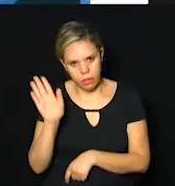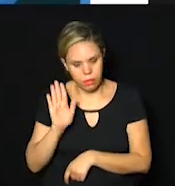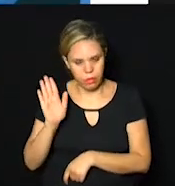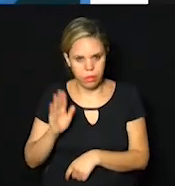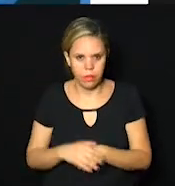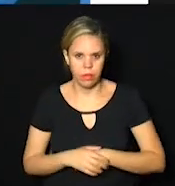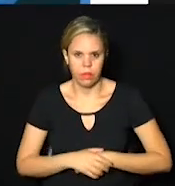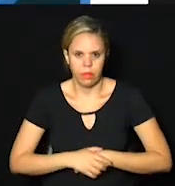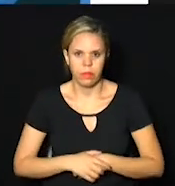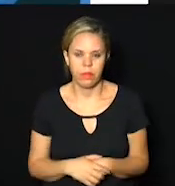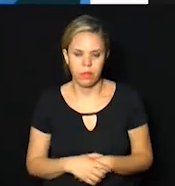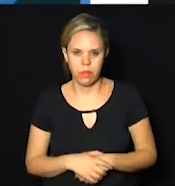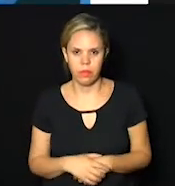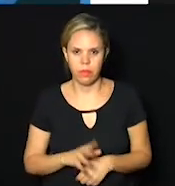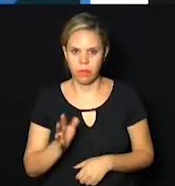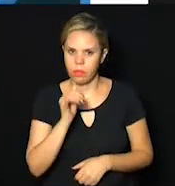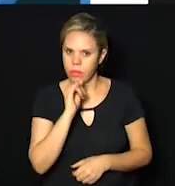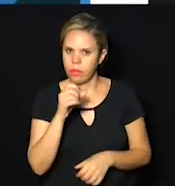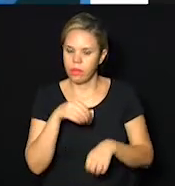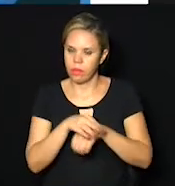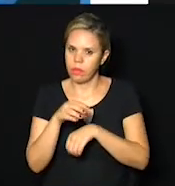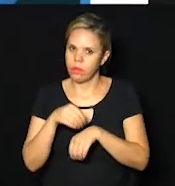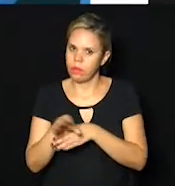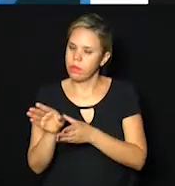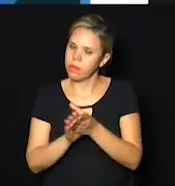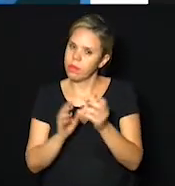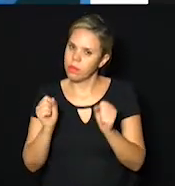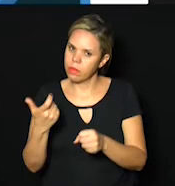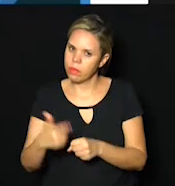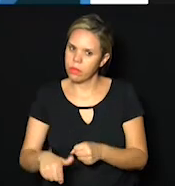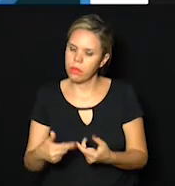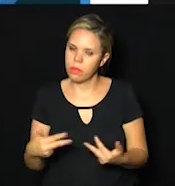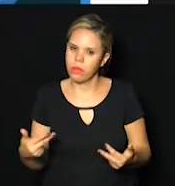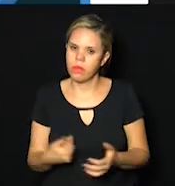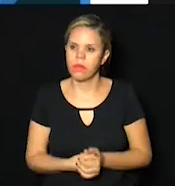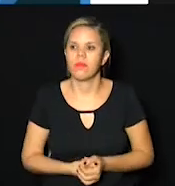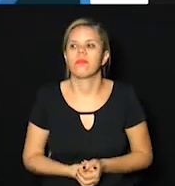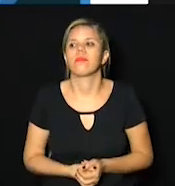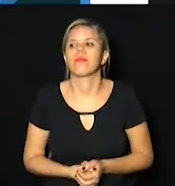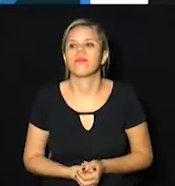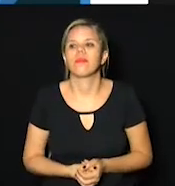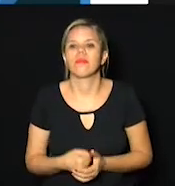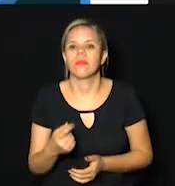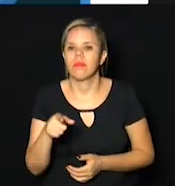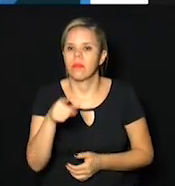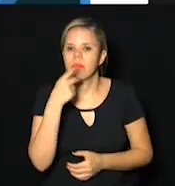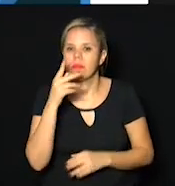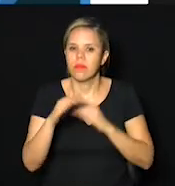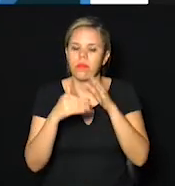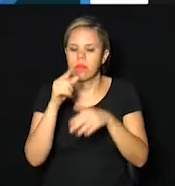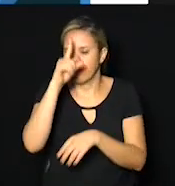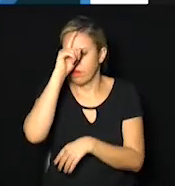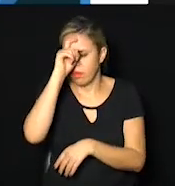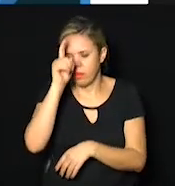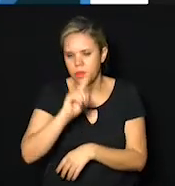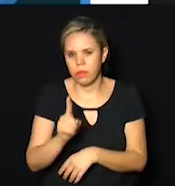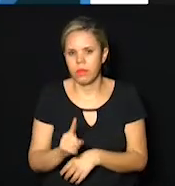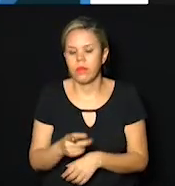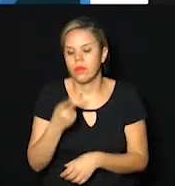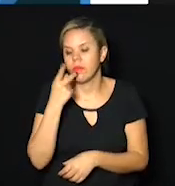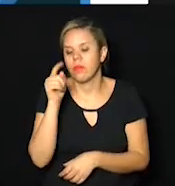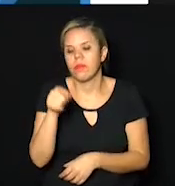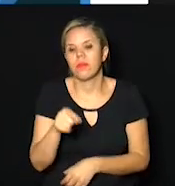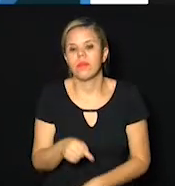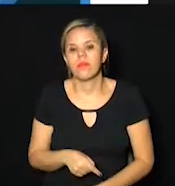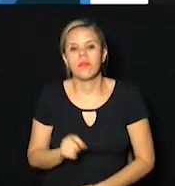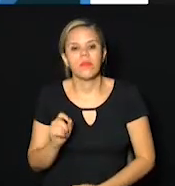candidato, eu já dei algumas dicas aqui, mas posso dar mais algumas. Em vez de falar que você vai construir um hospital, você diz